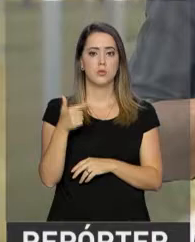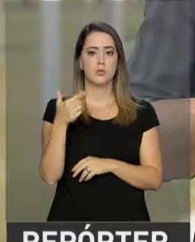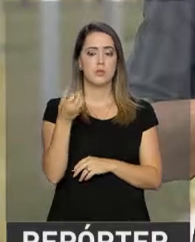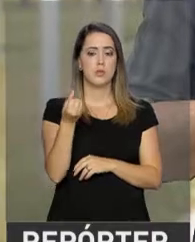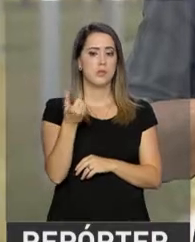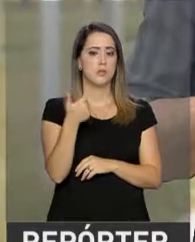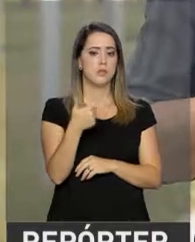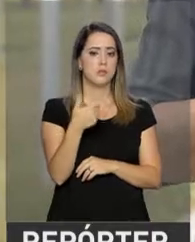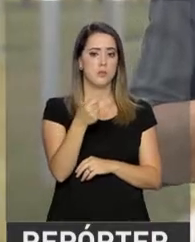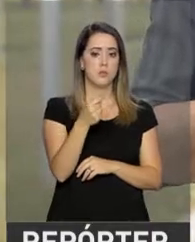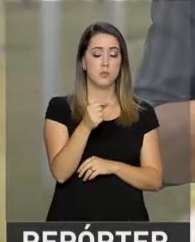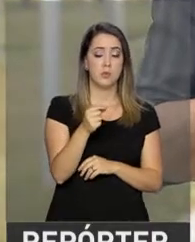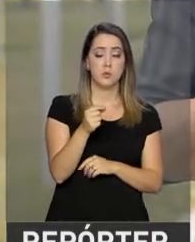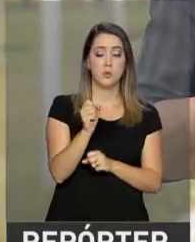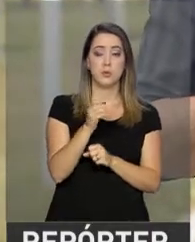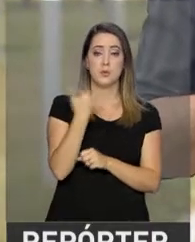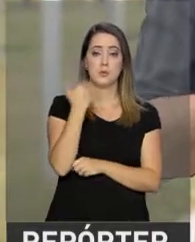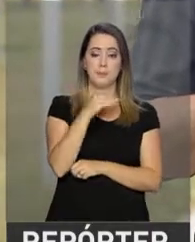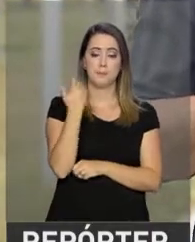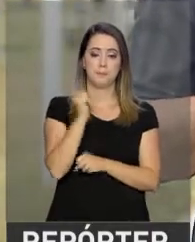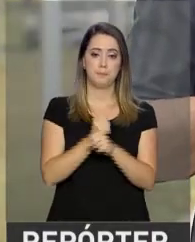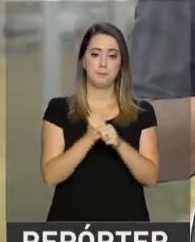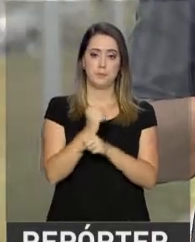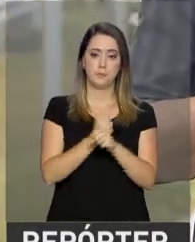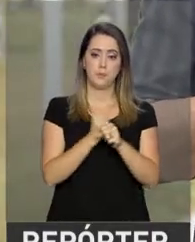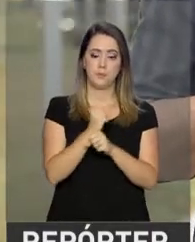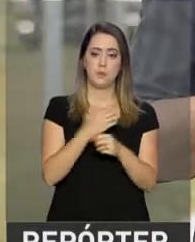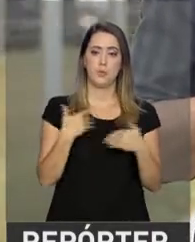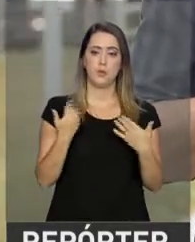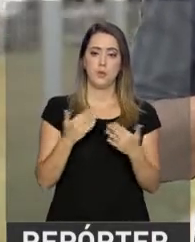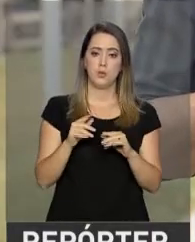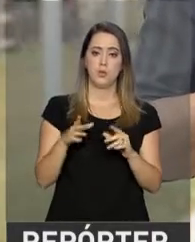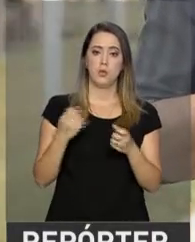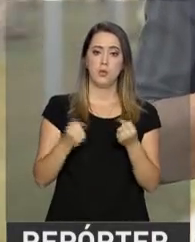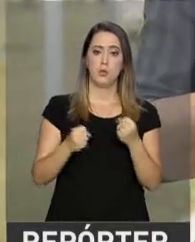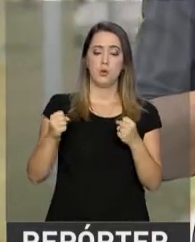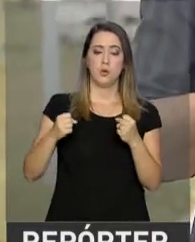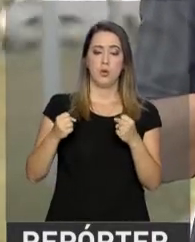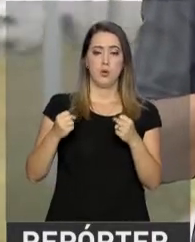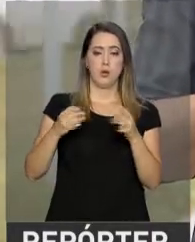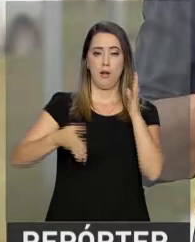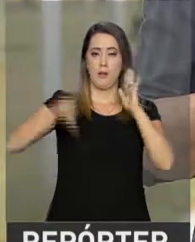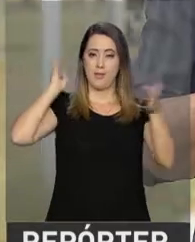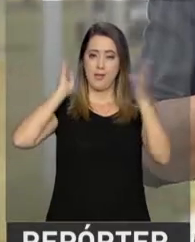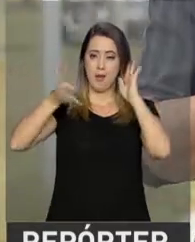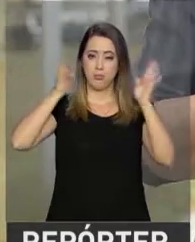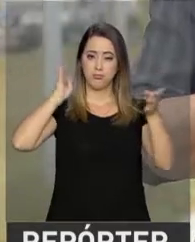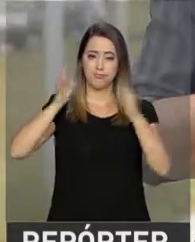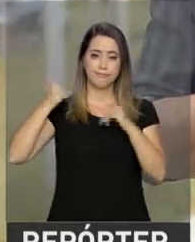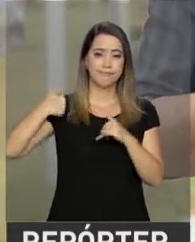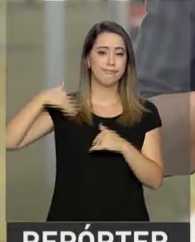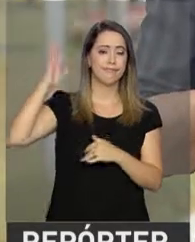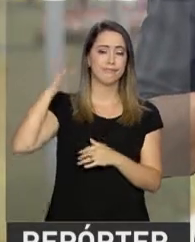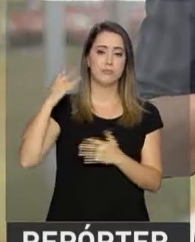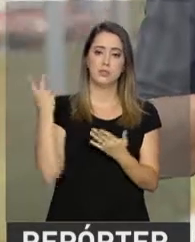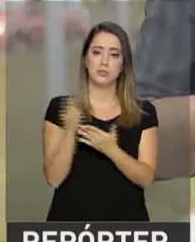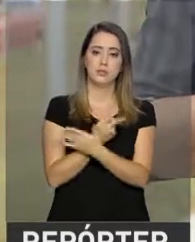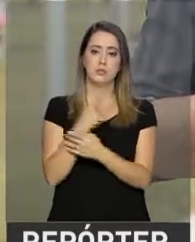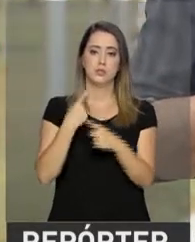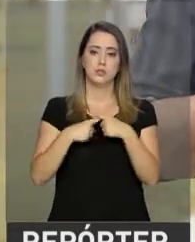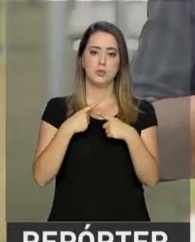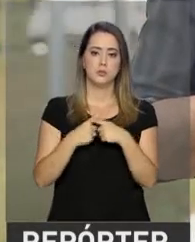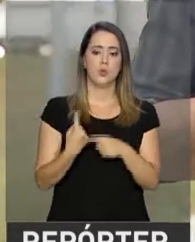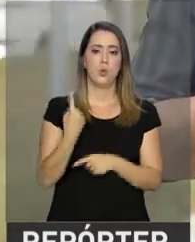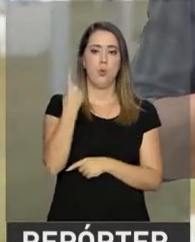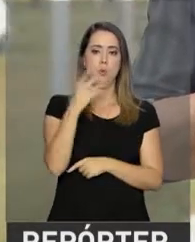seis mil e 200 no ano passado os acidentes envolvendo caminhões são os que mais pesam nessa estatística isso porque